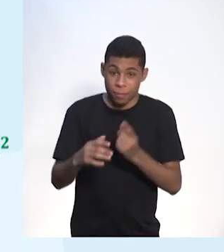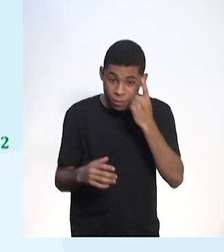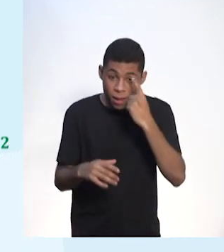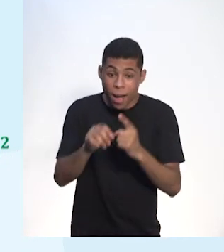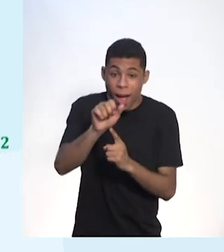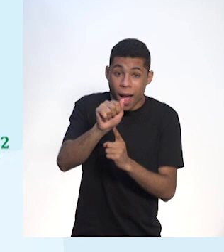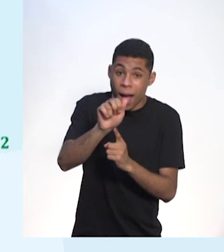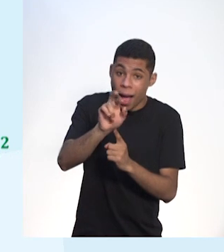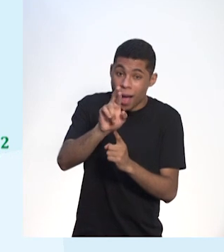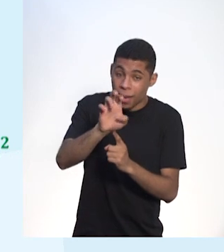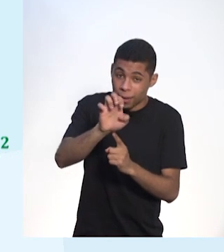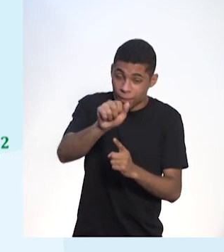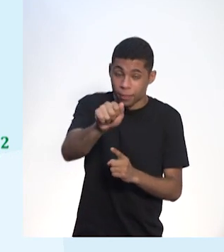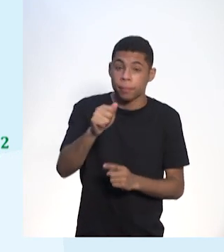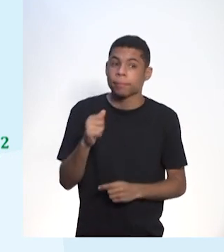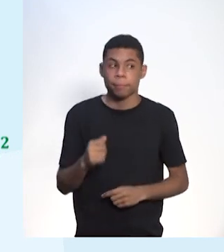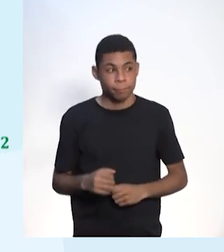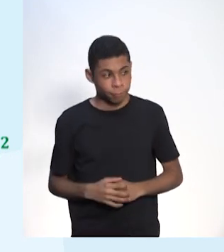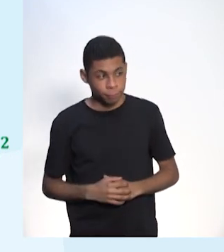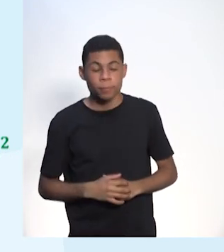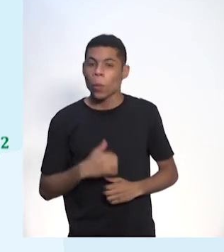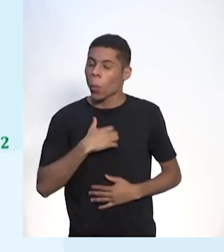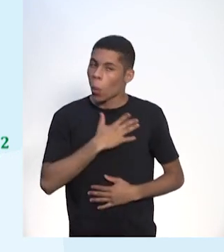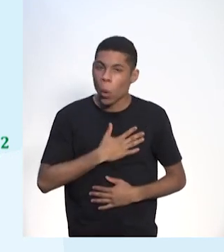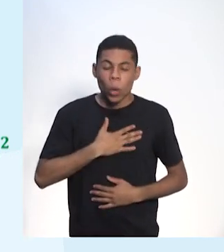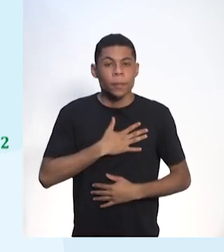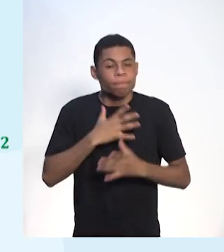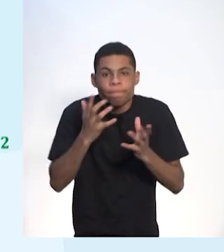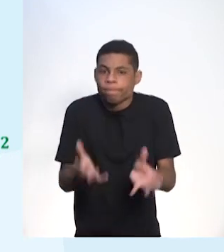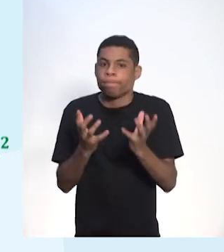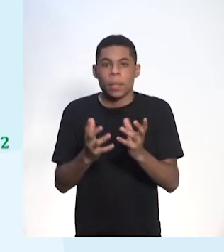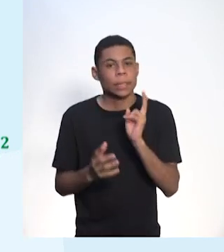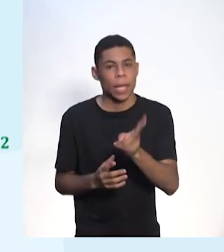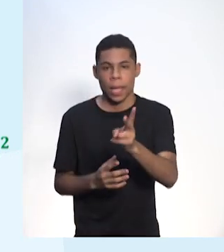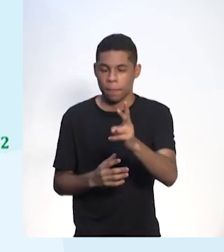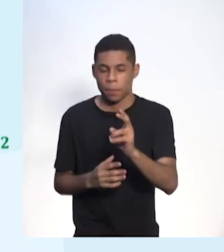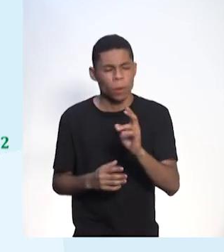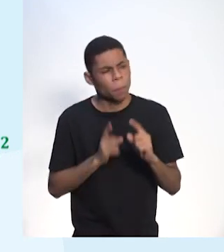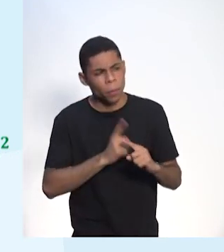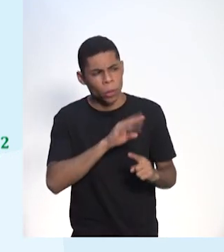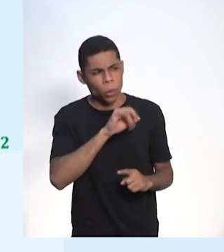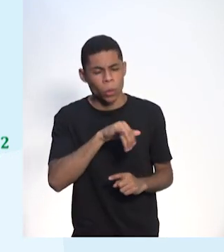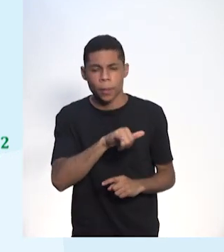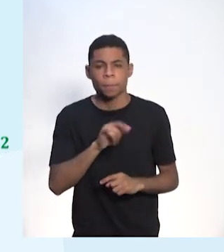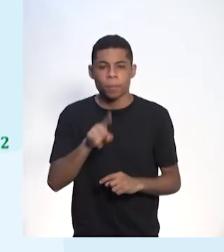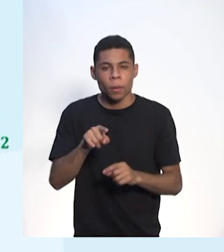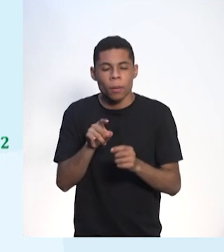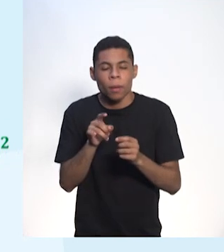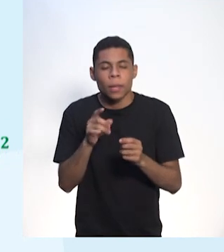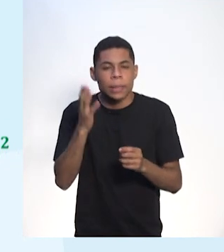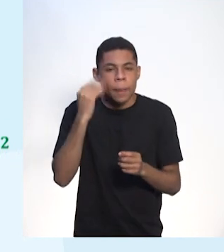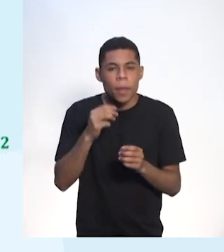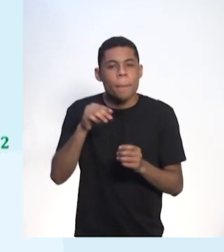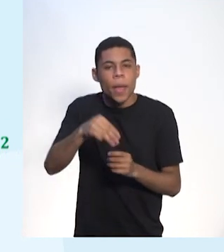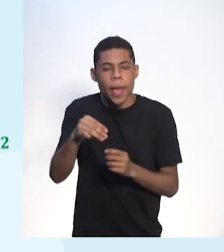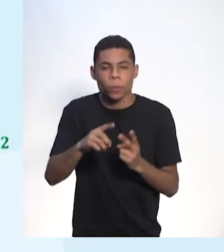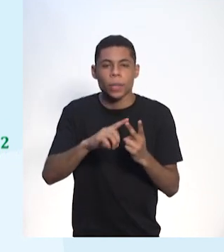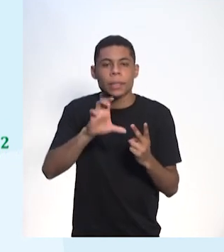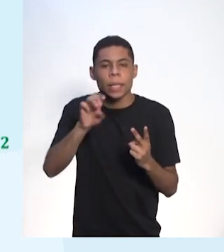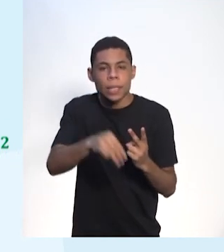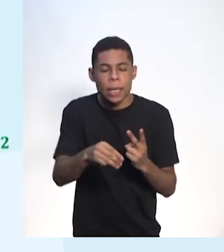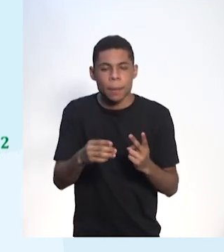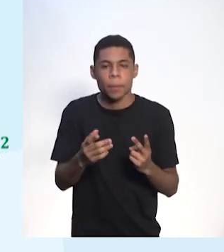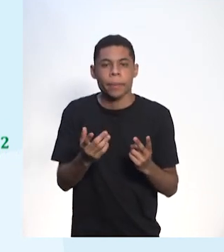sobre isso ontem. Exato, mas gosto sempre de reforçar, Tony, Sim. que é a unidade de medida, né? Metro, centímetro,